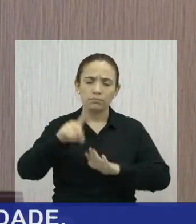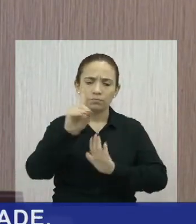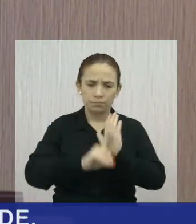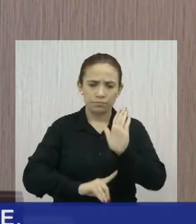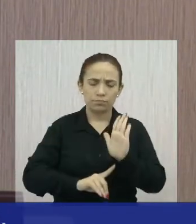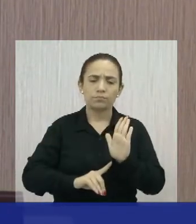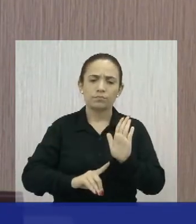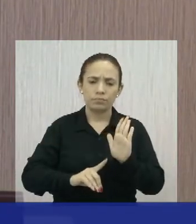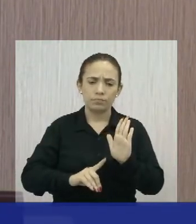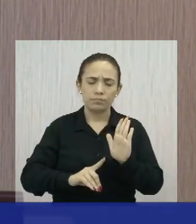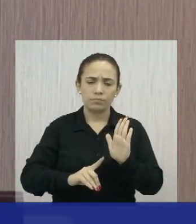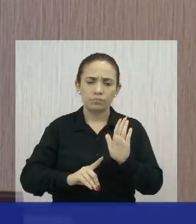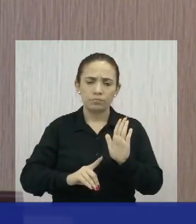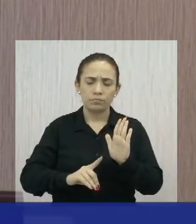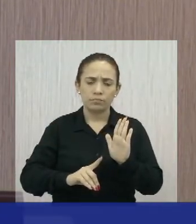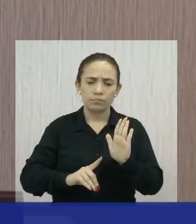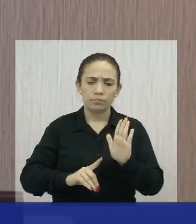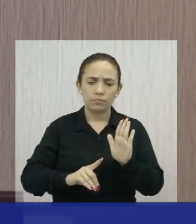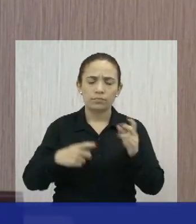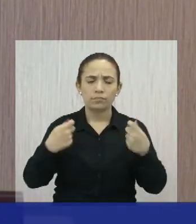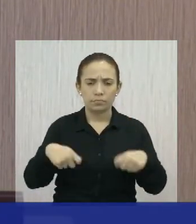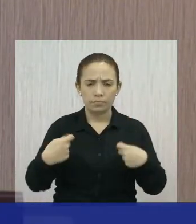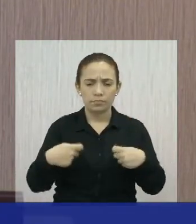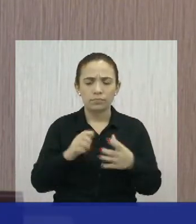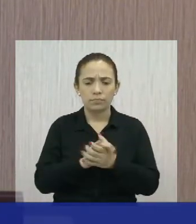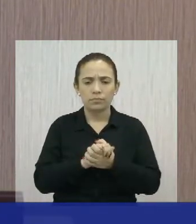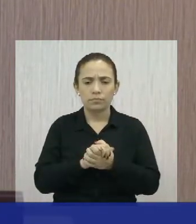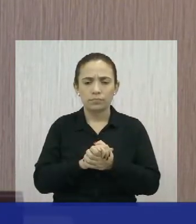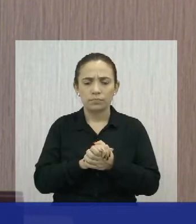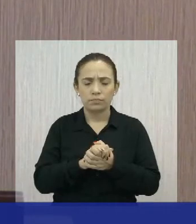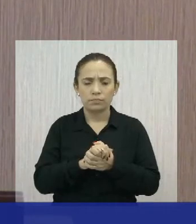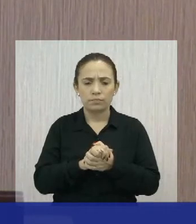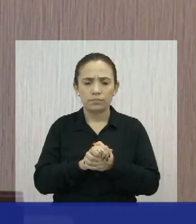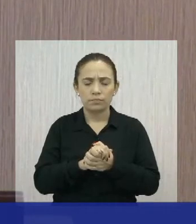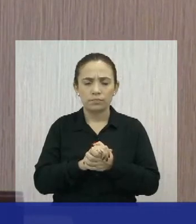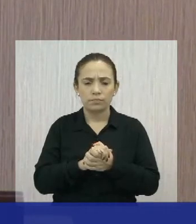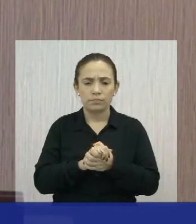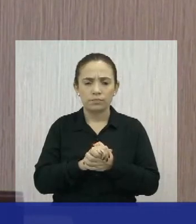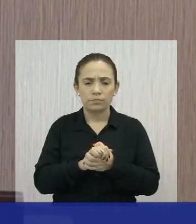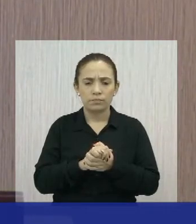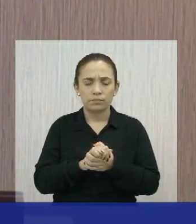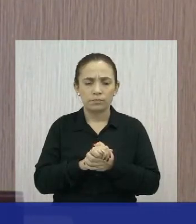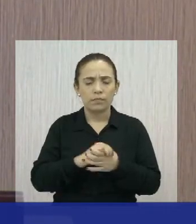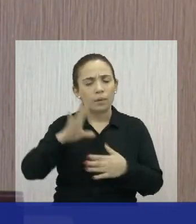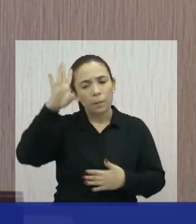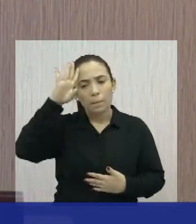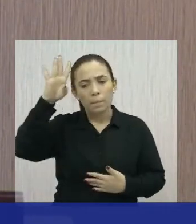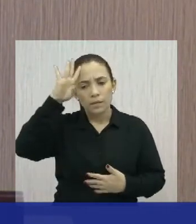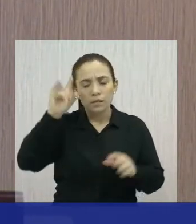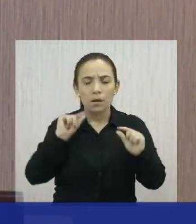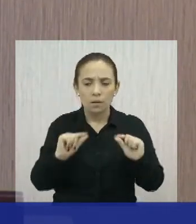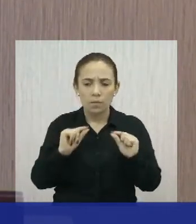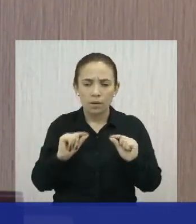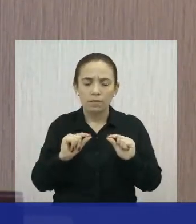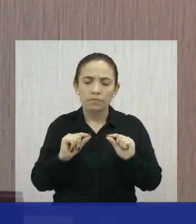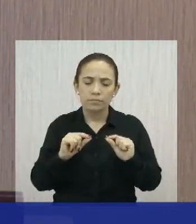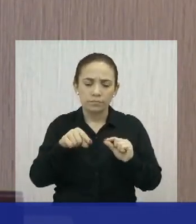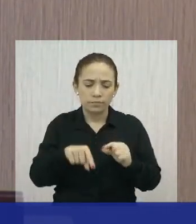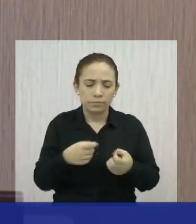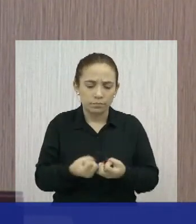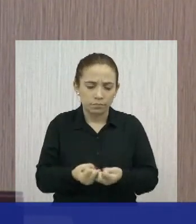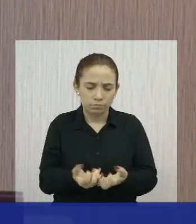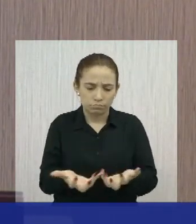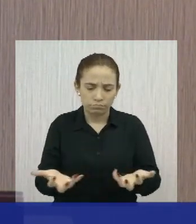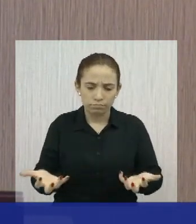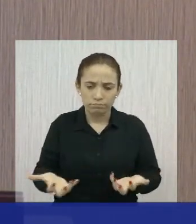e, obviamente, tem que ser cumprido, né? Mas vamos pensar, desde o plantio da planta que está lá na